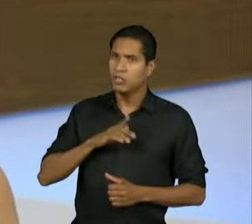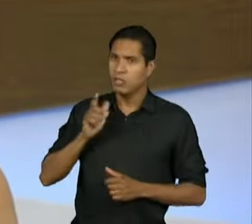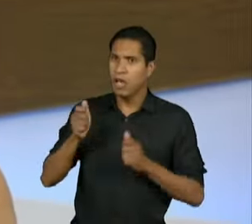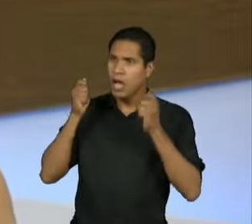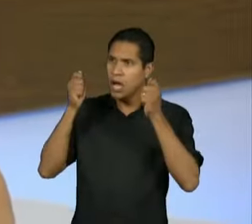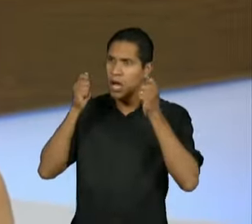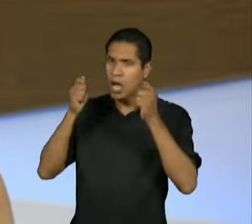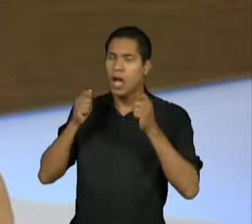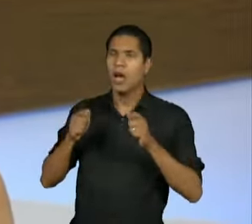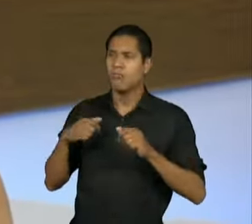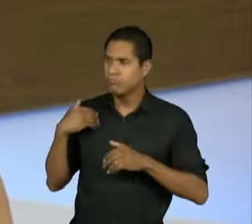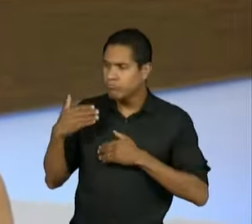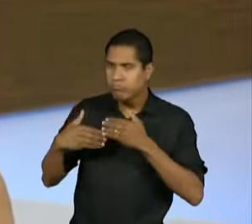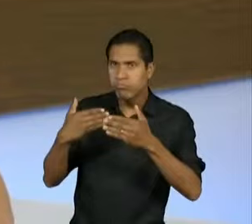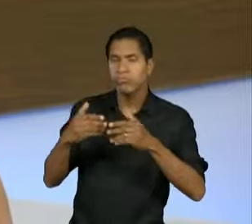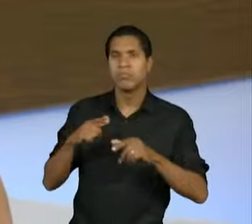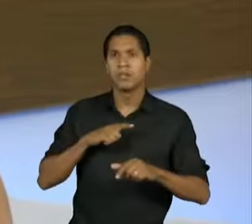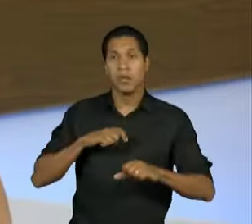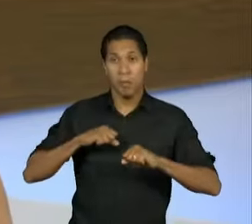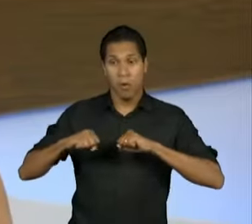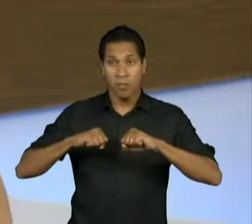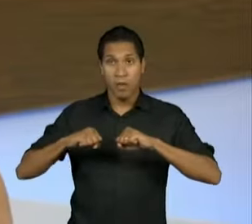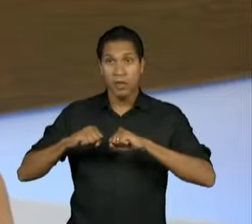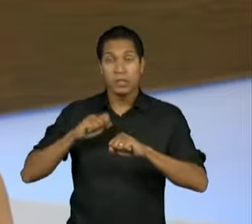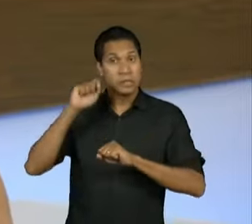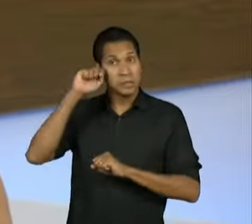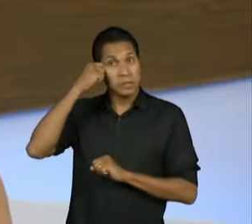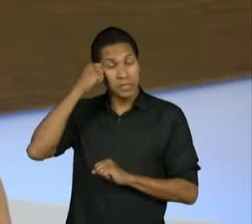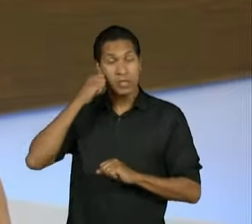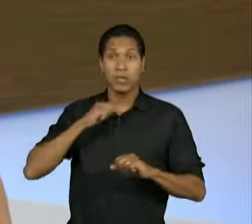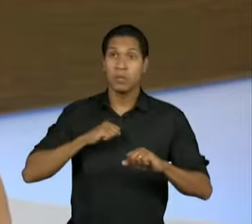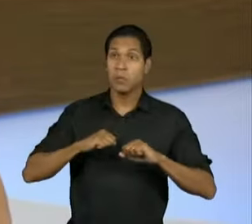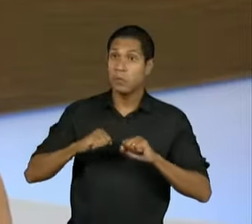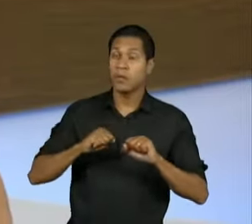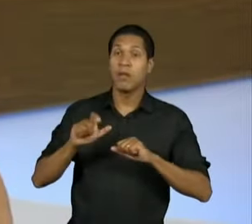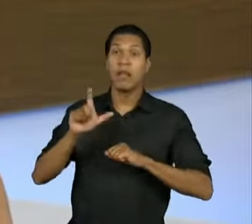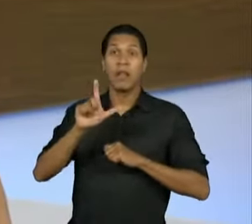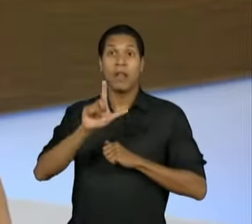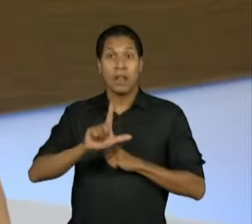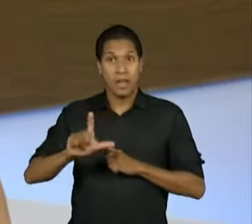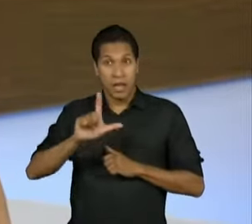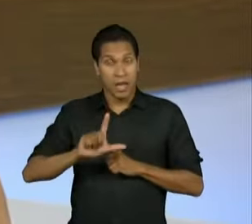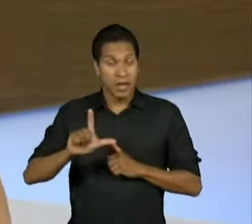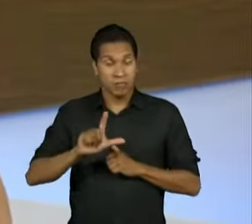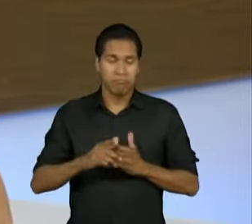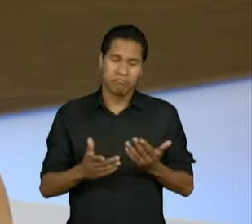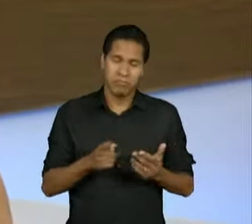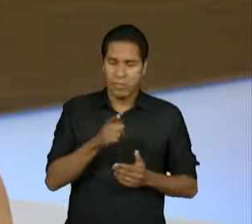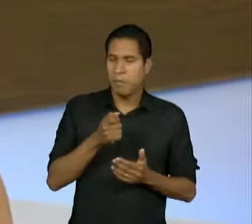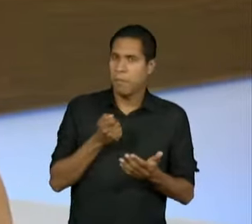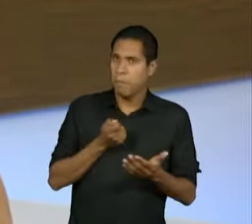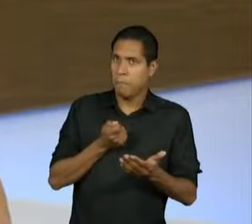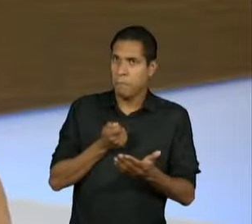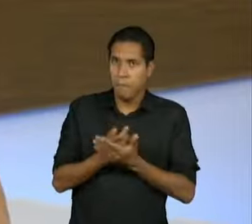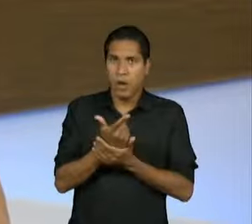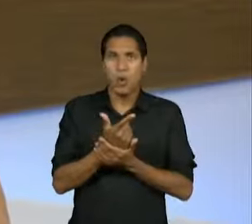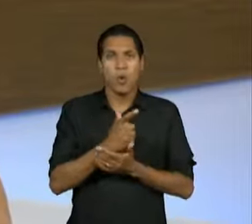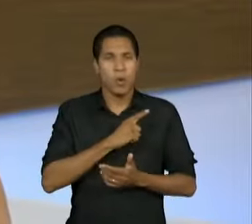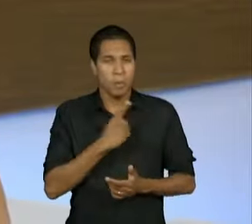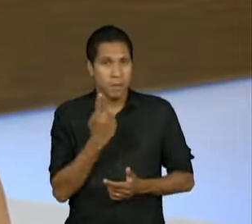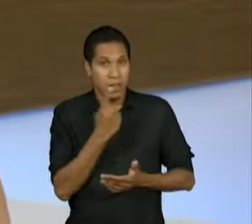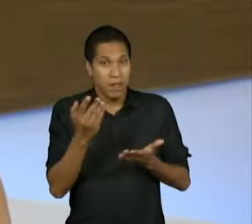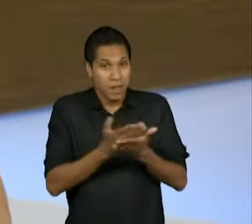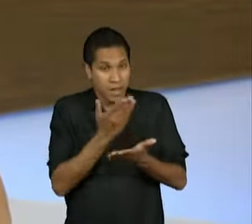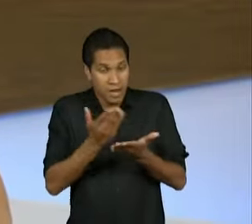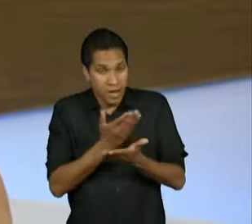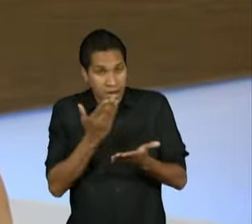ativismo, tanto no movimento negro como no ativismo literário. Quando você, por exemplo, pagou para lançar os seus primeiros livros ou